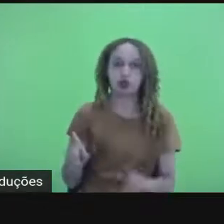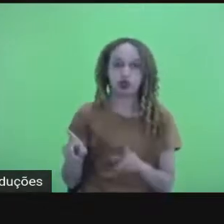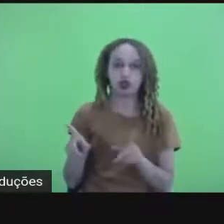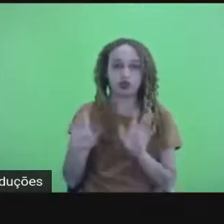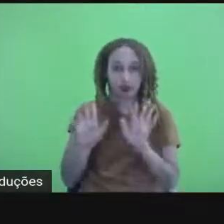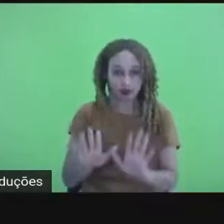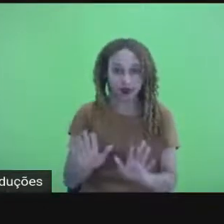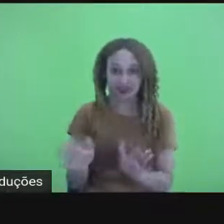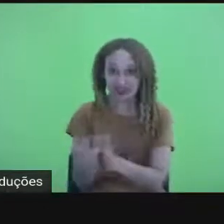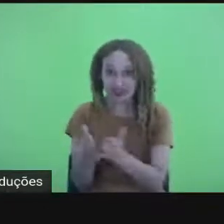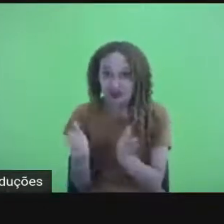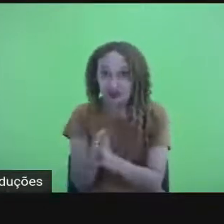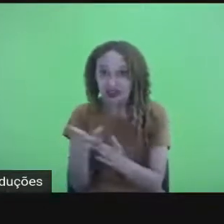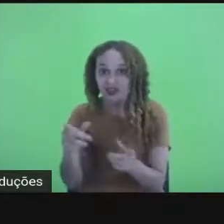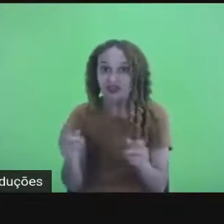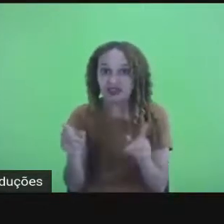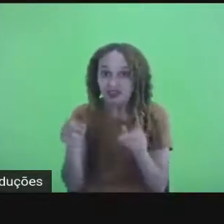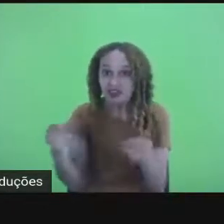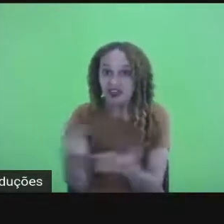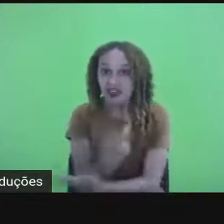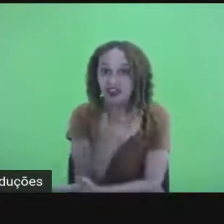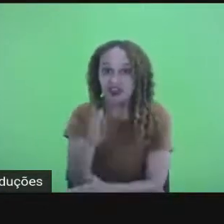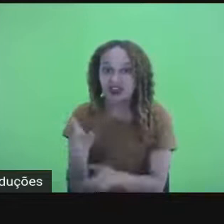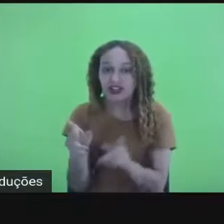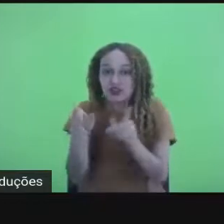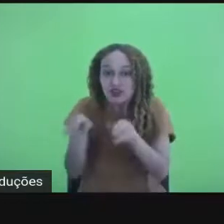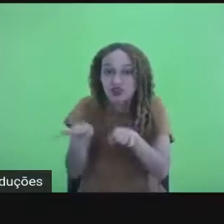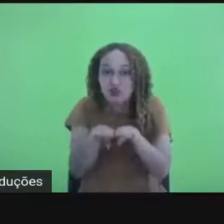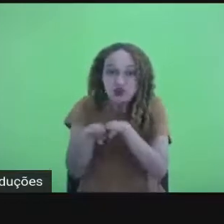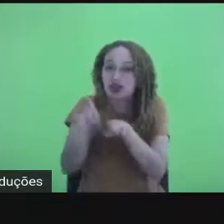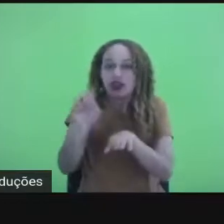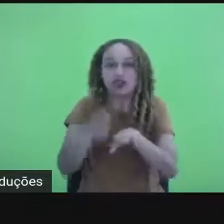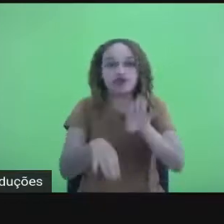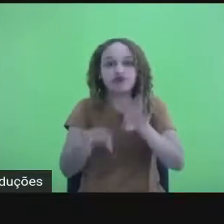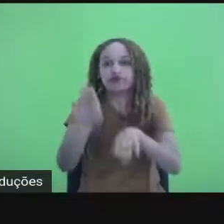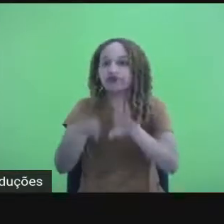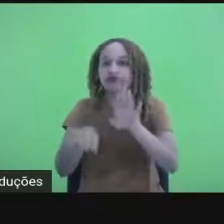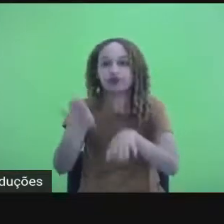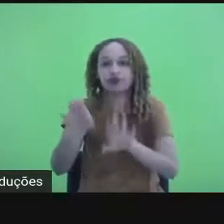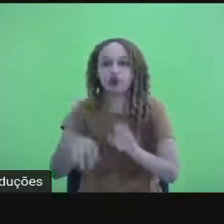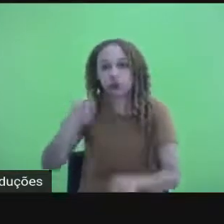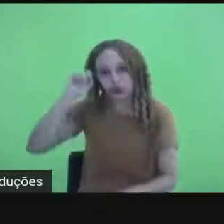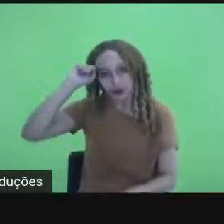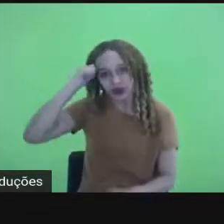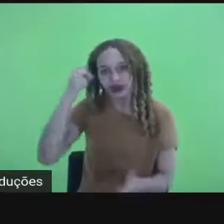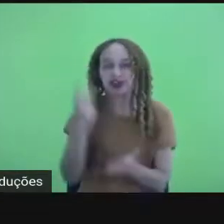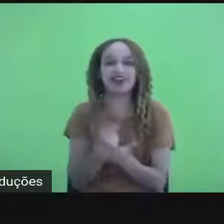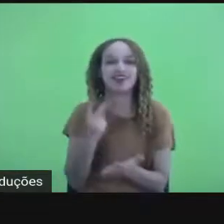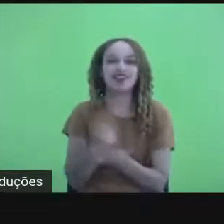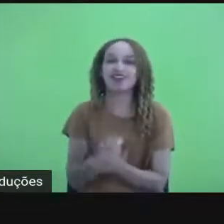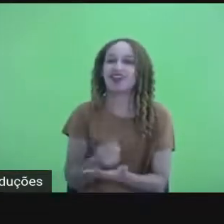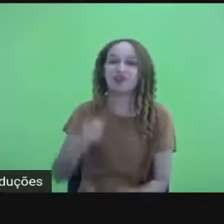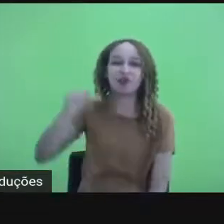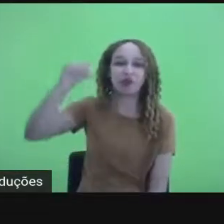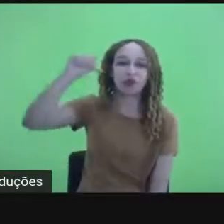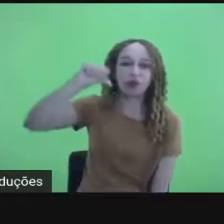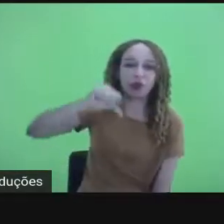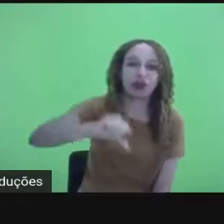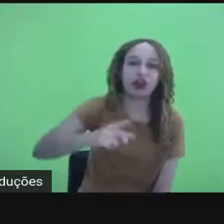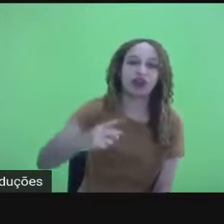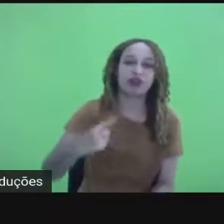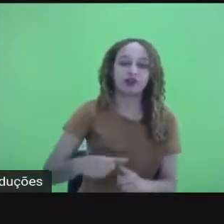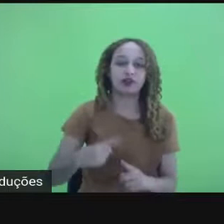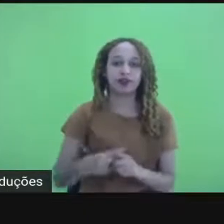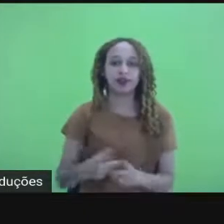todo mundo. Brancos e negros convivem na periferia, mas a condição da negritude é sempre pior, porque a gente carrega no nosso DNA